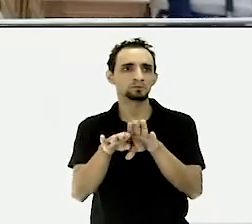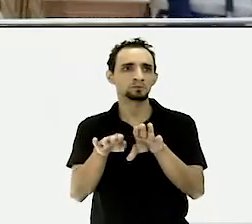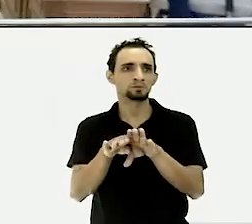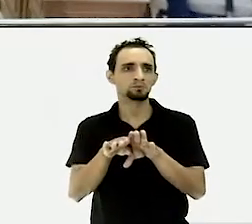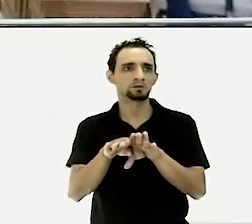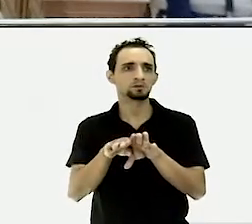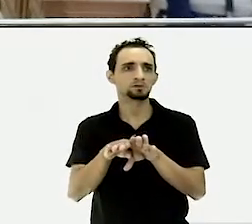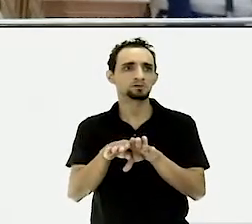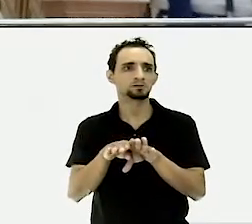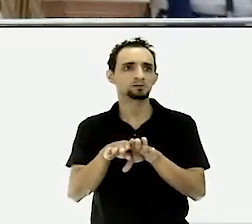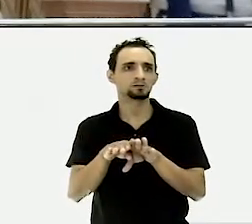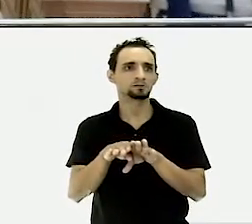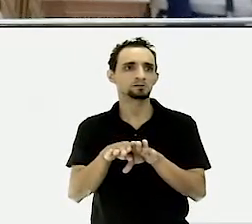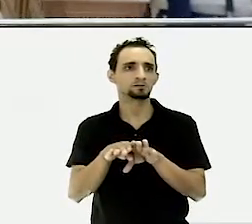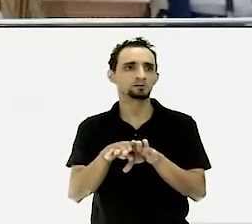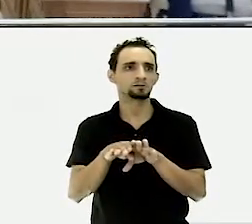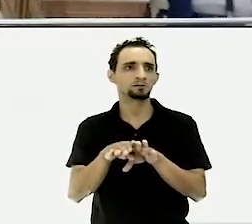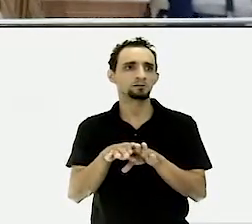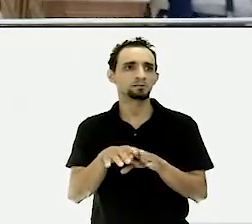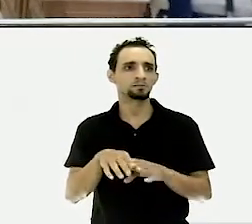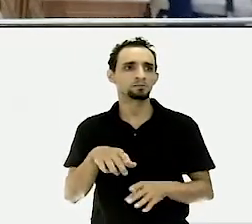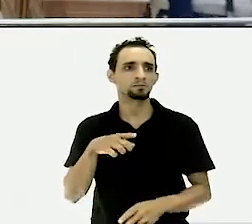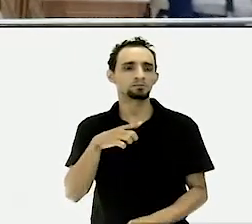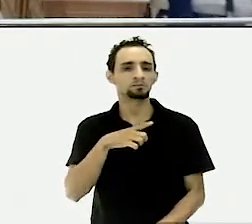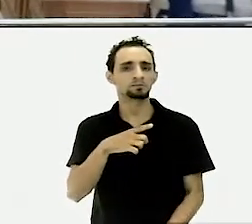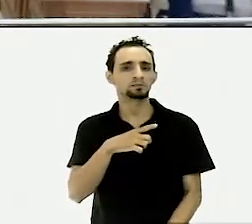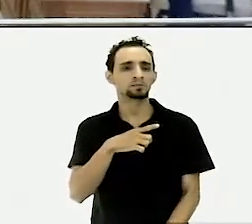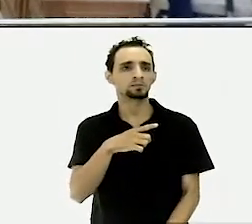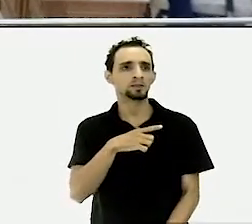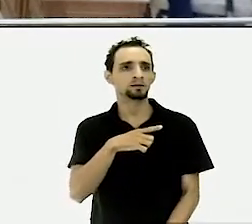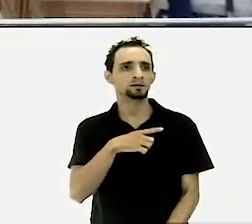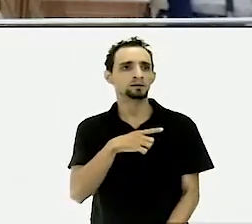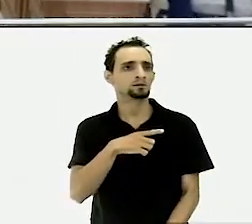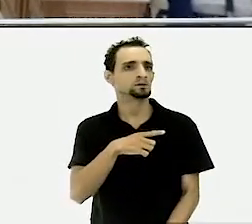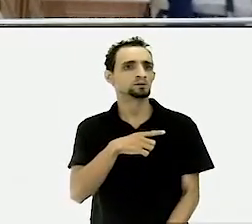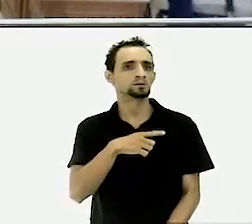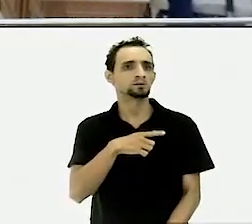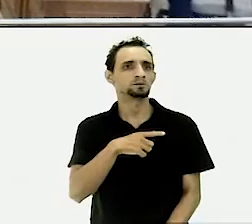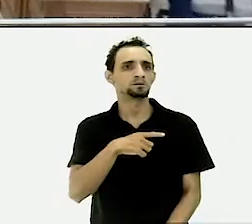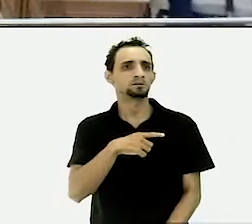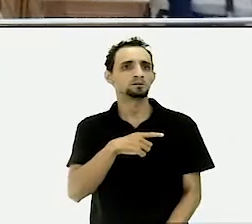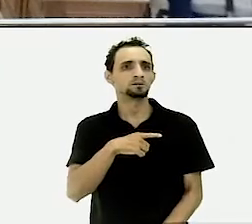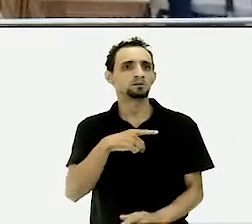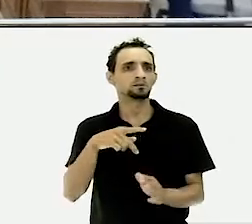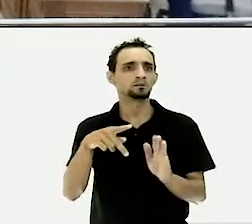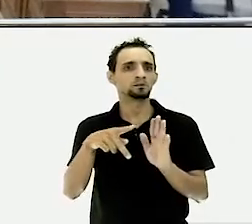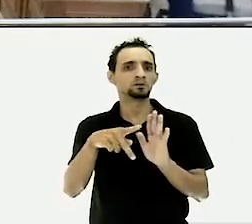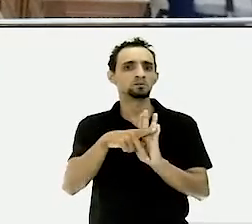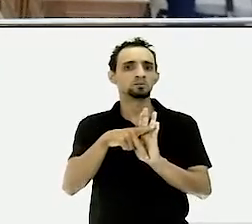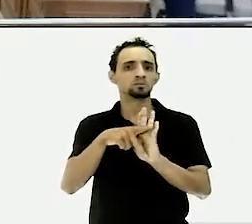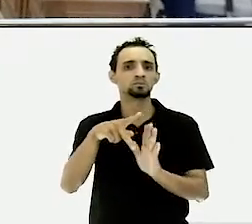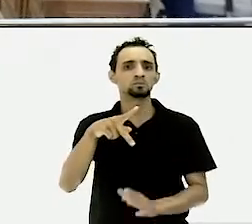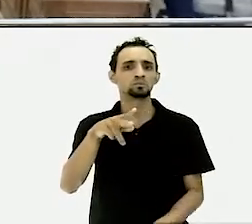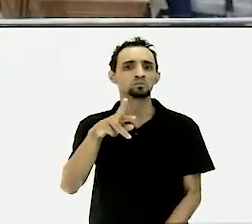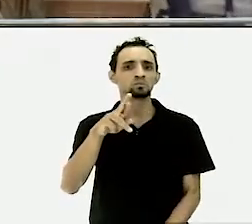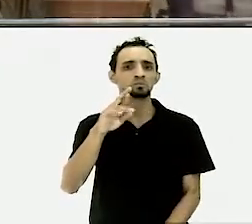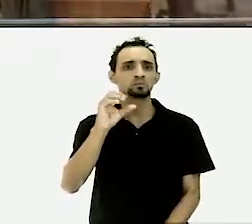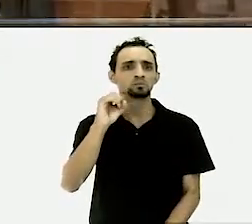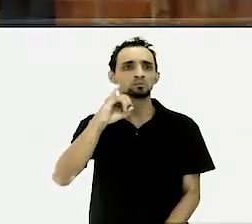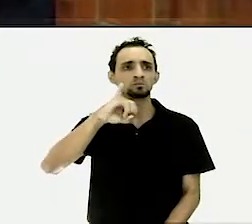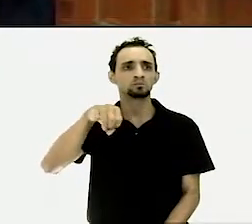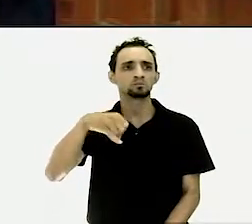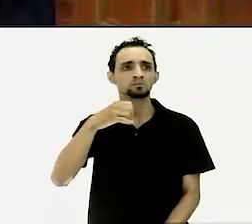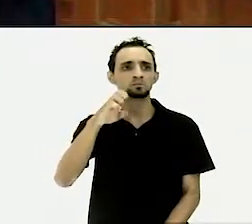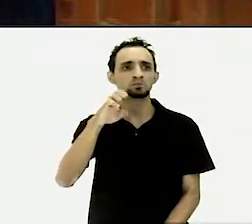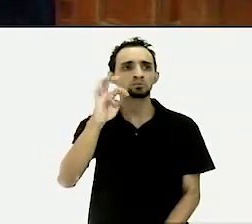como que é desenvolvido. E hoje a gente conhece o trabalho ali e sabemos que ali consegue salvar vidas,